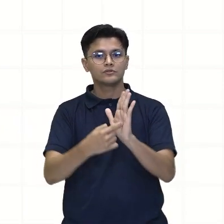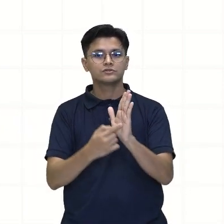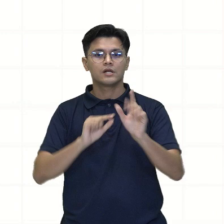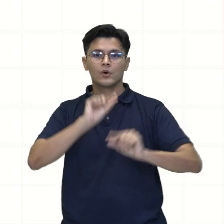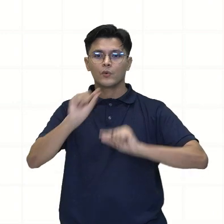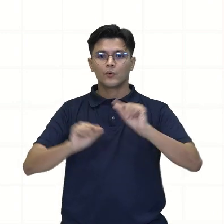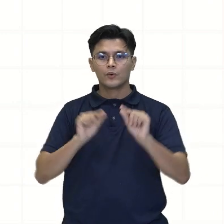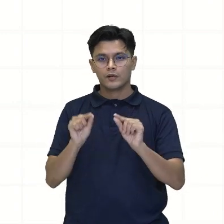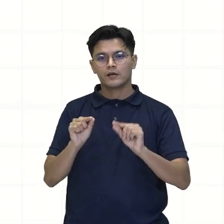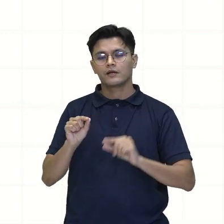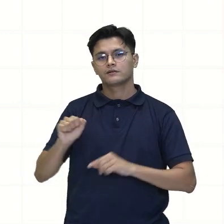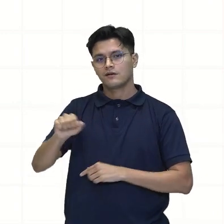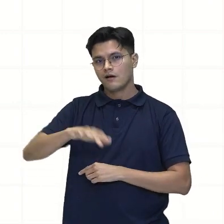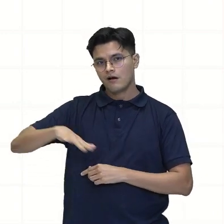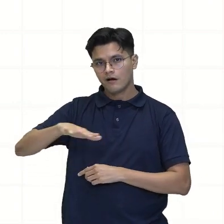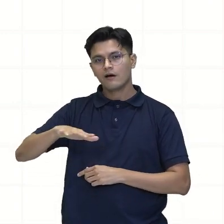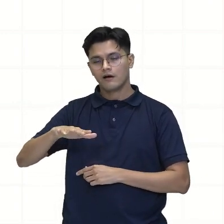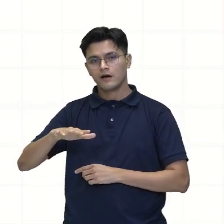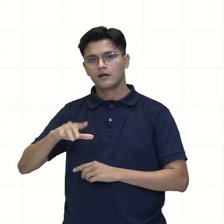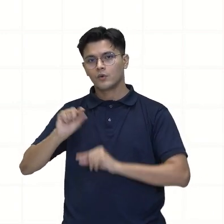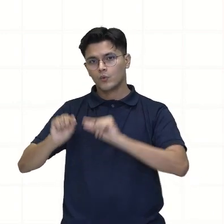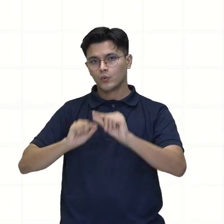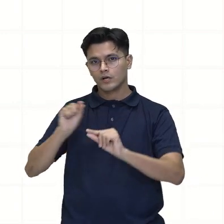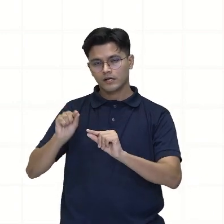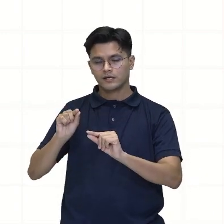uma área de 0 a